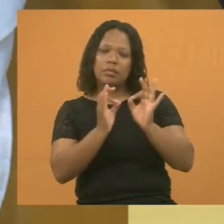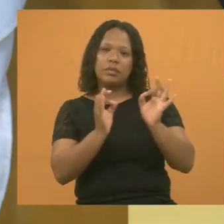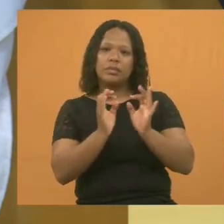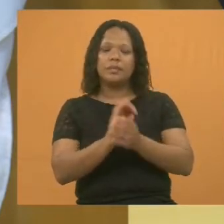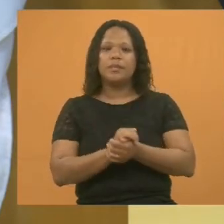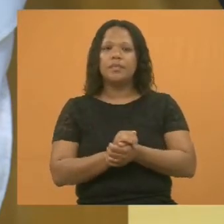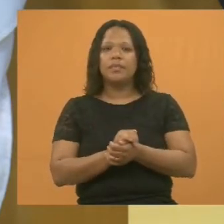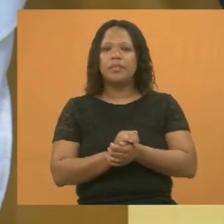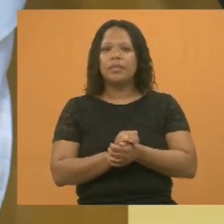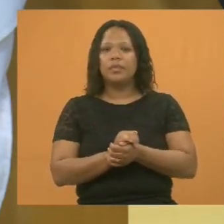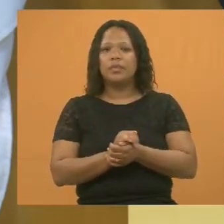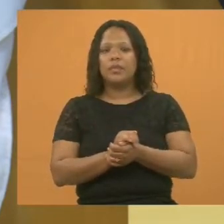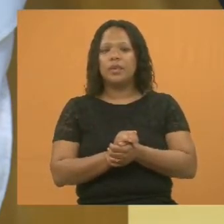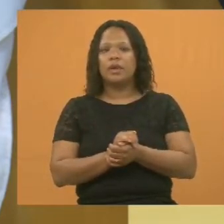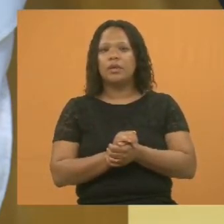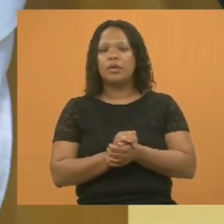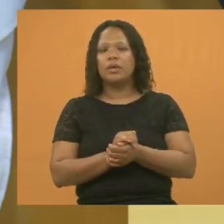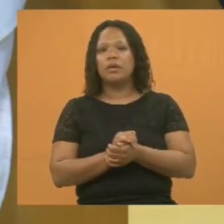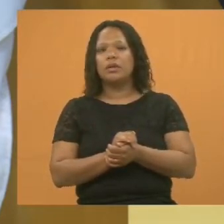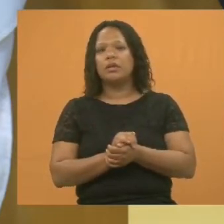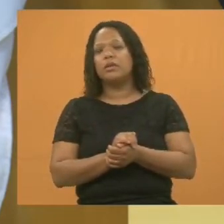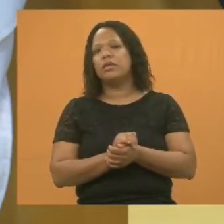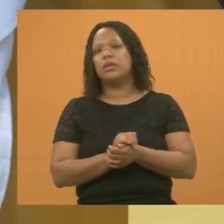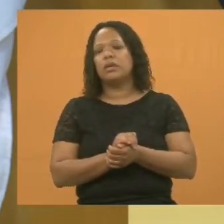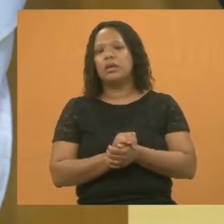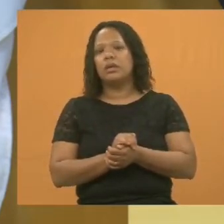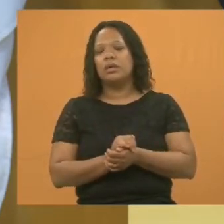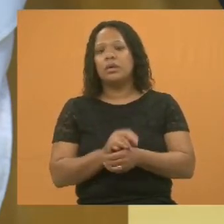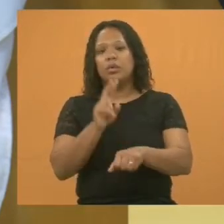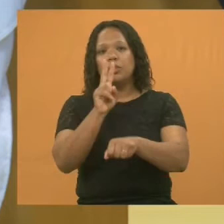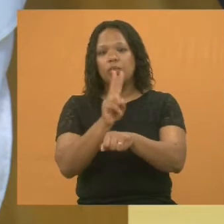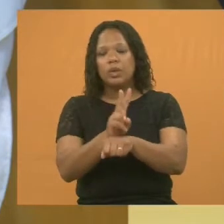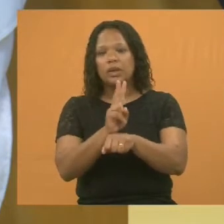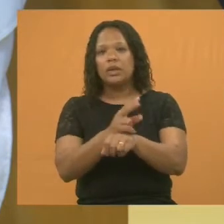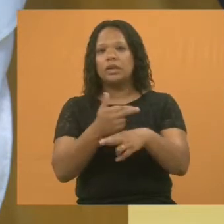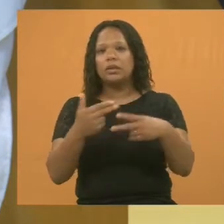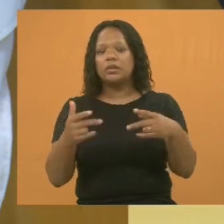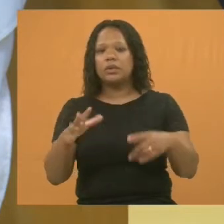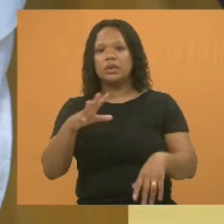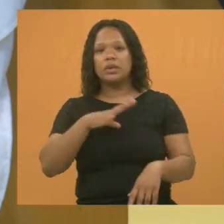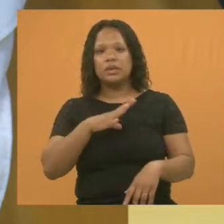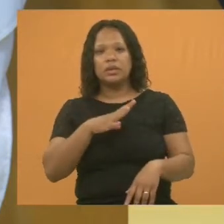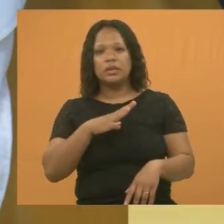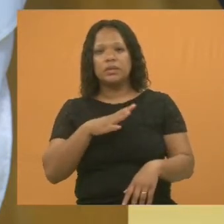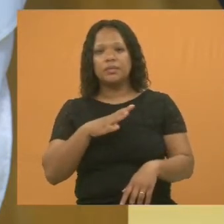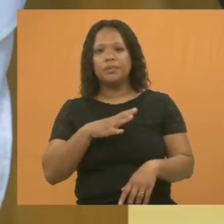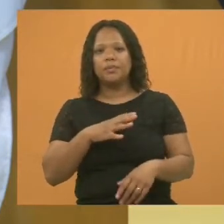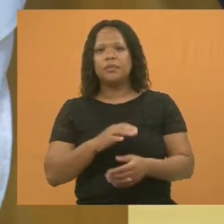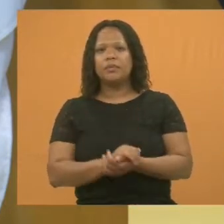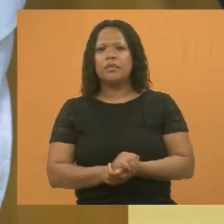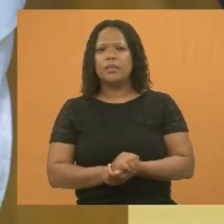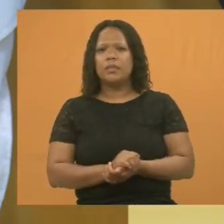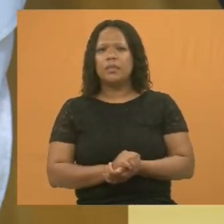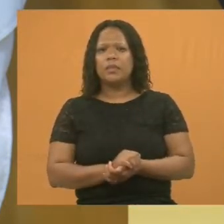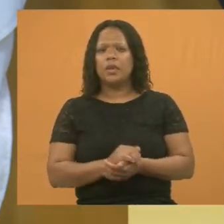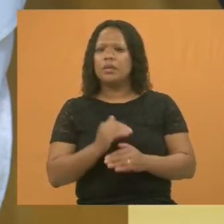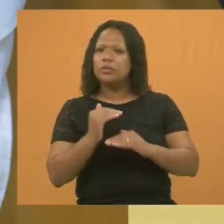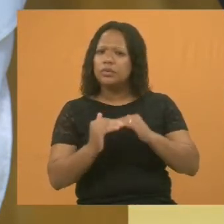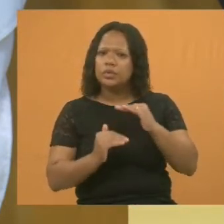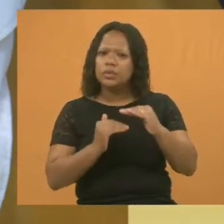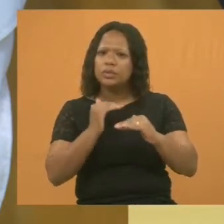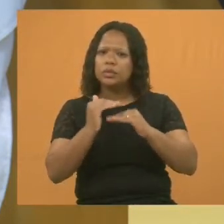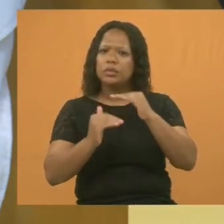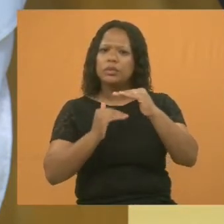prover o funcionamento desse aspecto material da cidade. Vemos também aí a política de